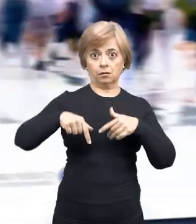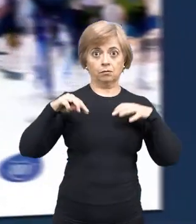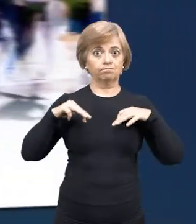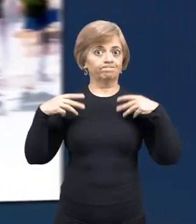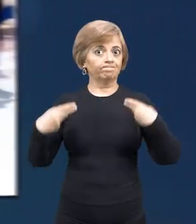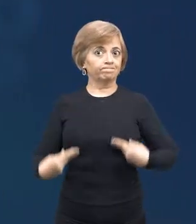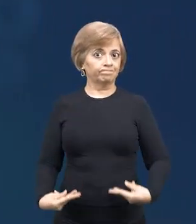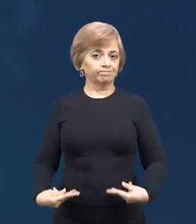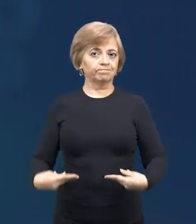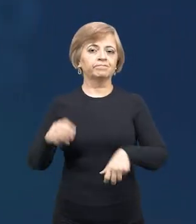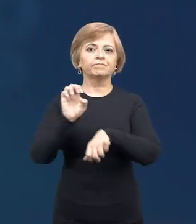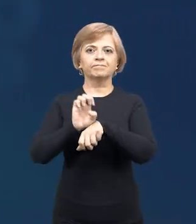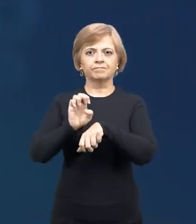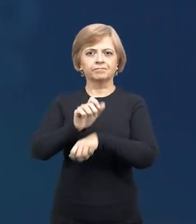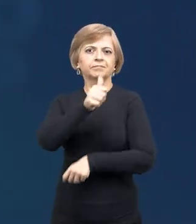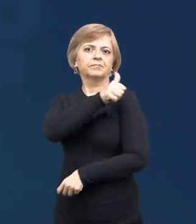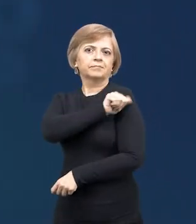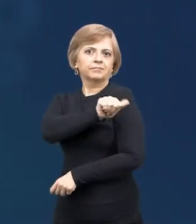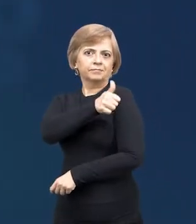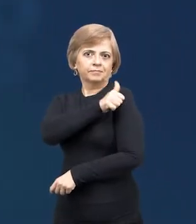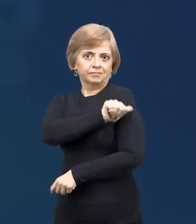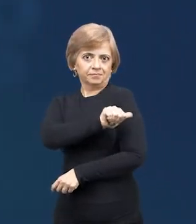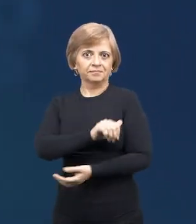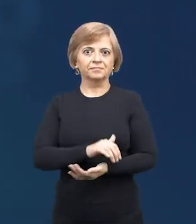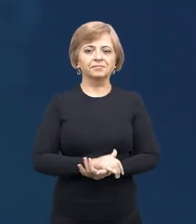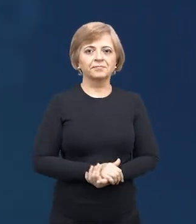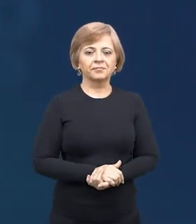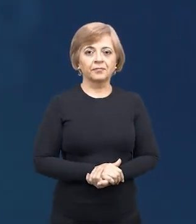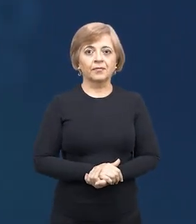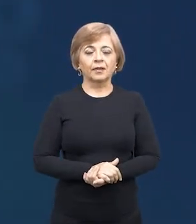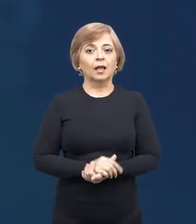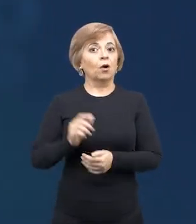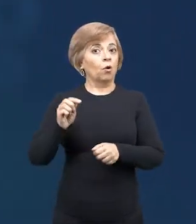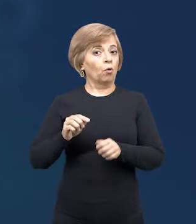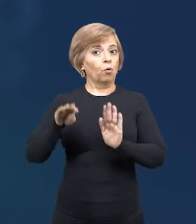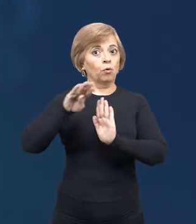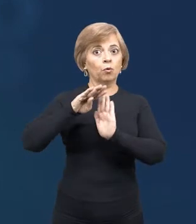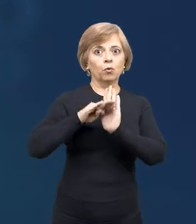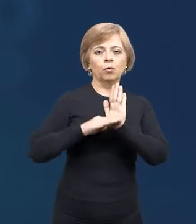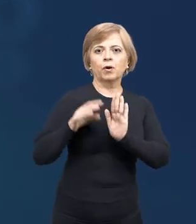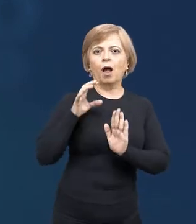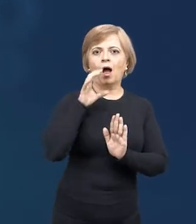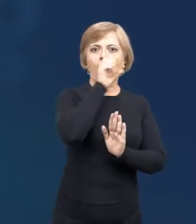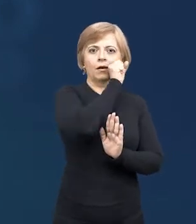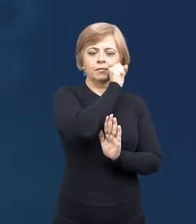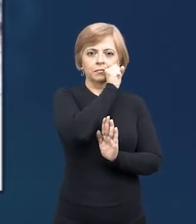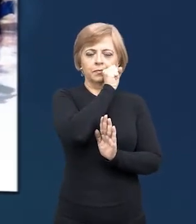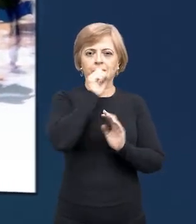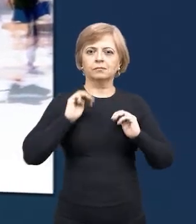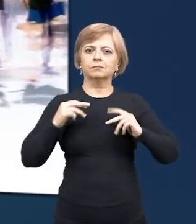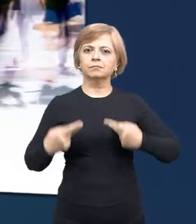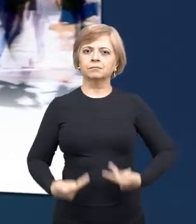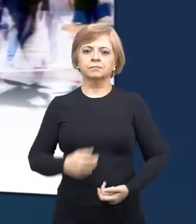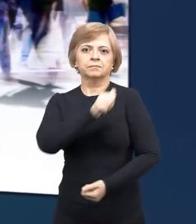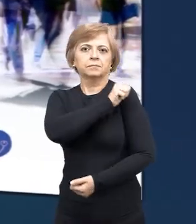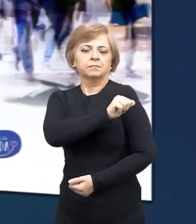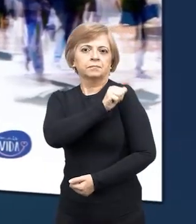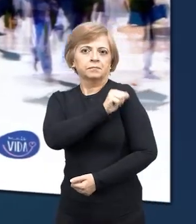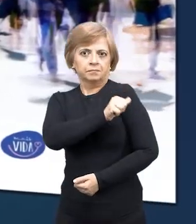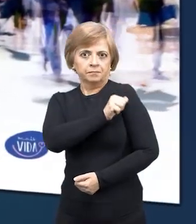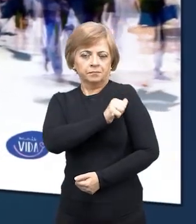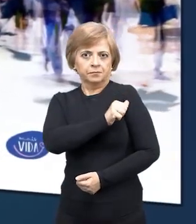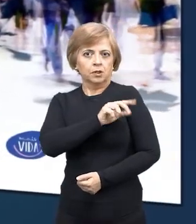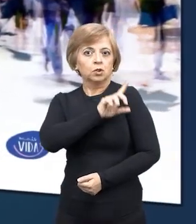Ministério Público do Estado do Rio de Janeiro, o chamado Plano RAP MPRJ, com início previsto para o